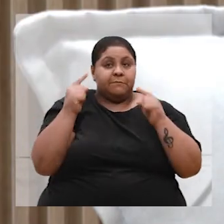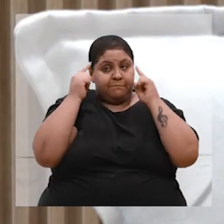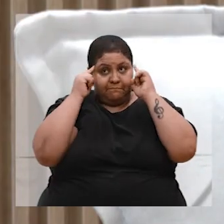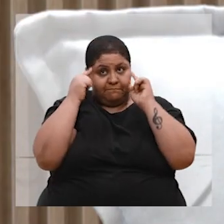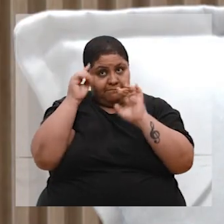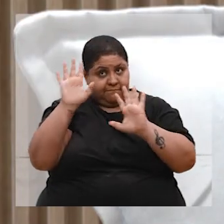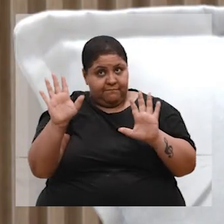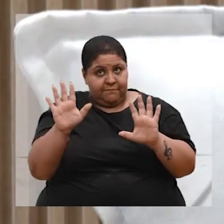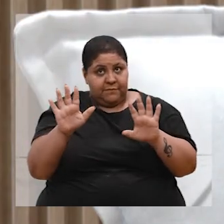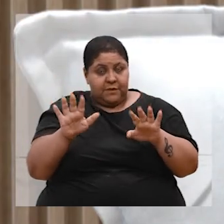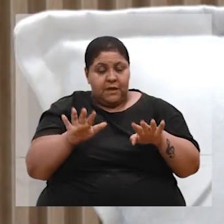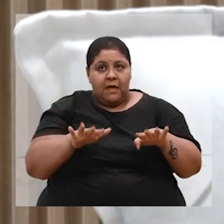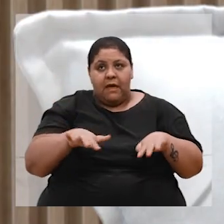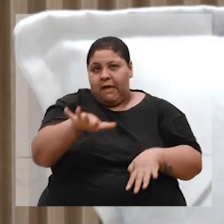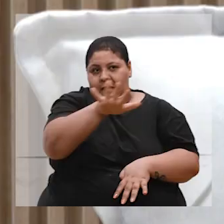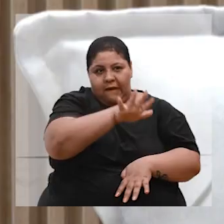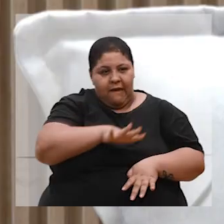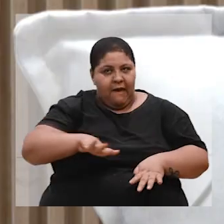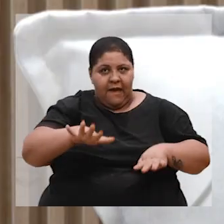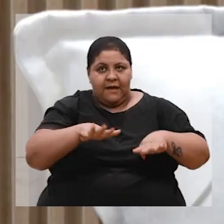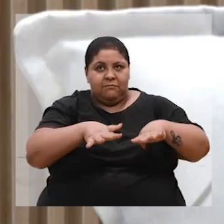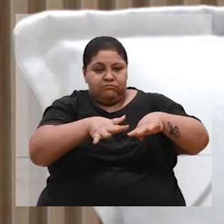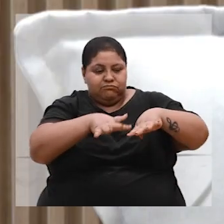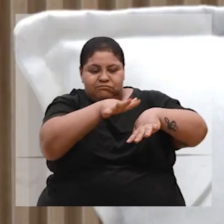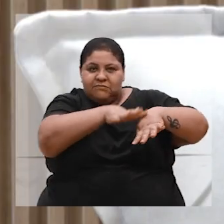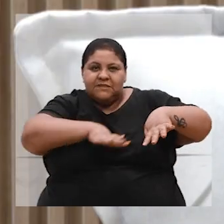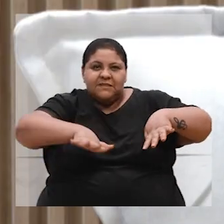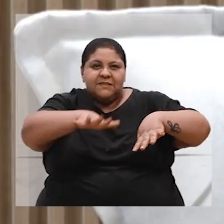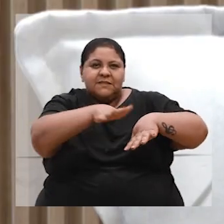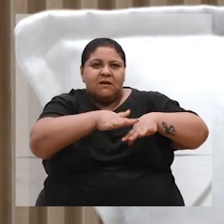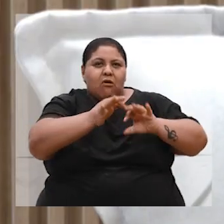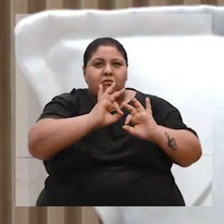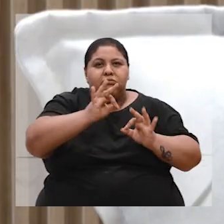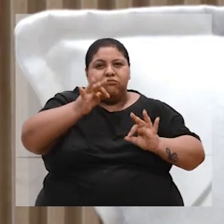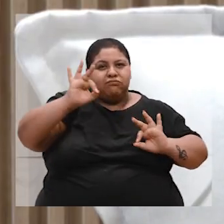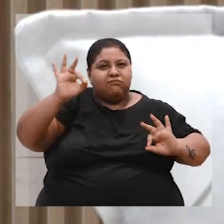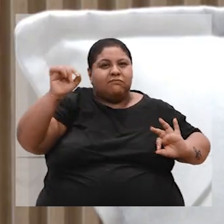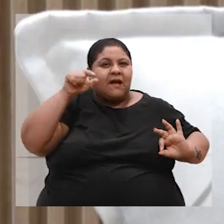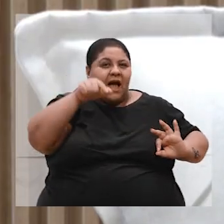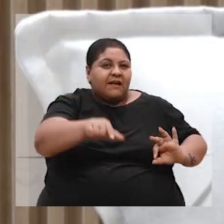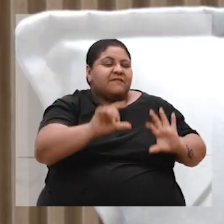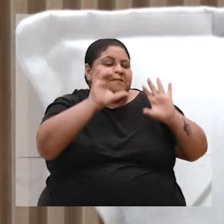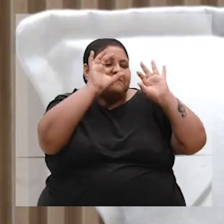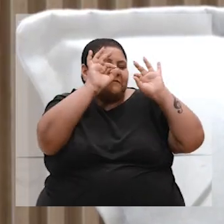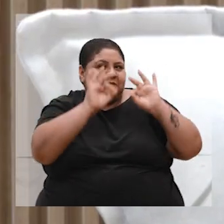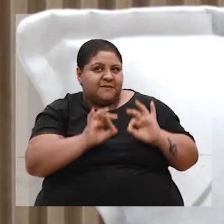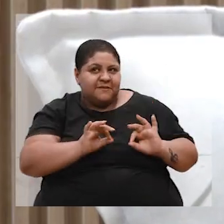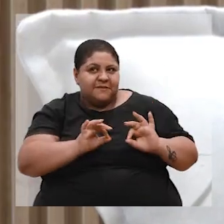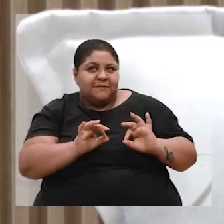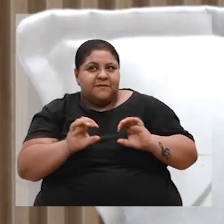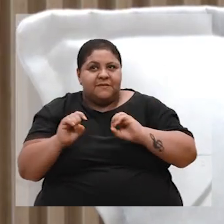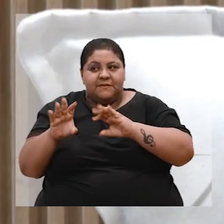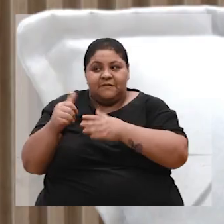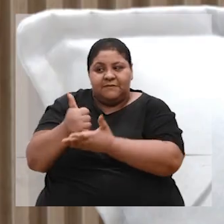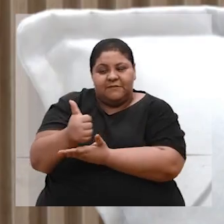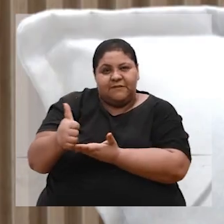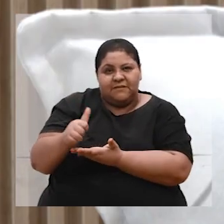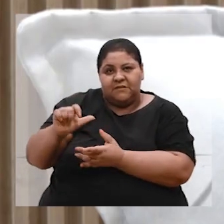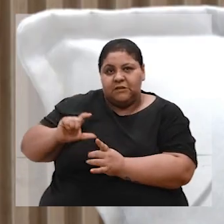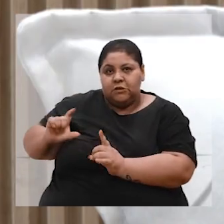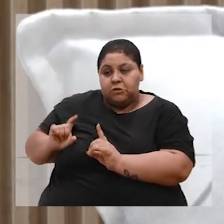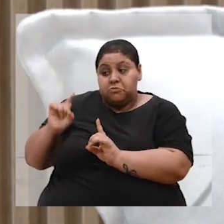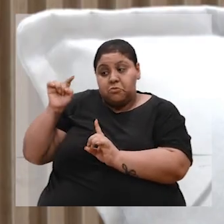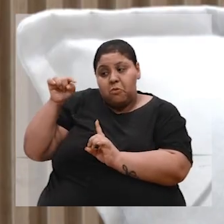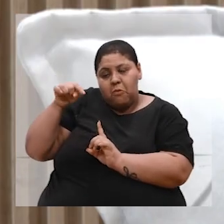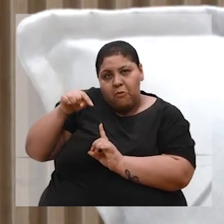E a área, pensando assim, a área de exatas também é imensa, e aí tu vai ter que fazer teus recortes. A educação básica